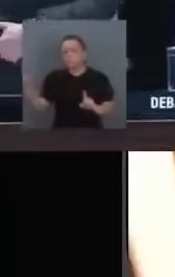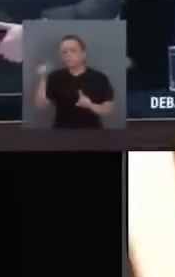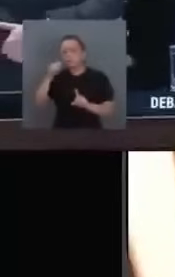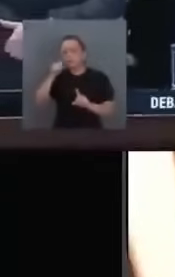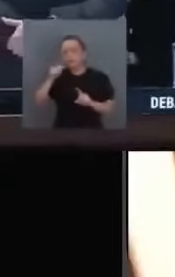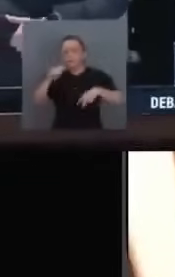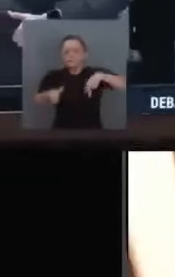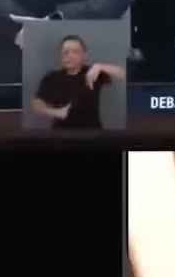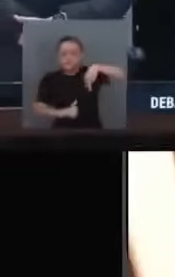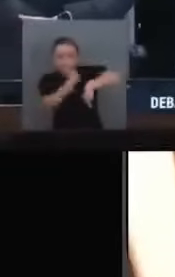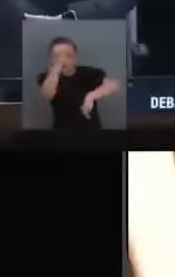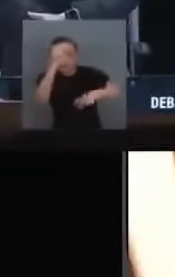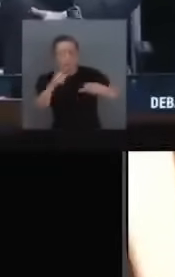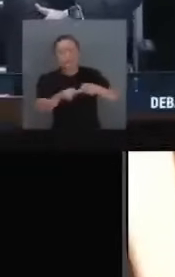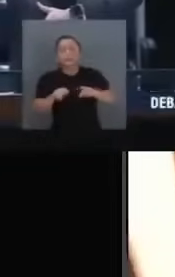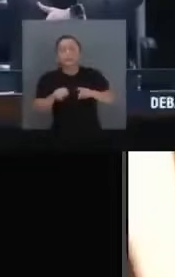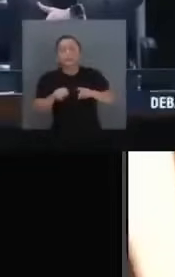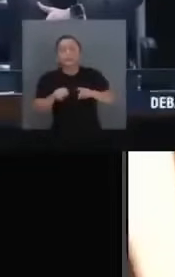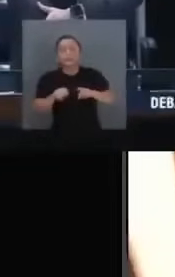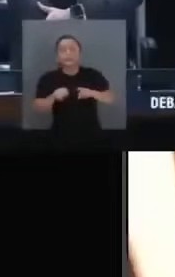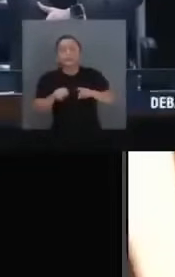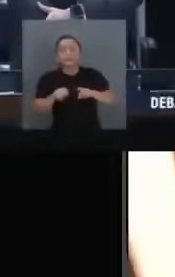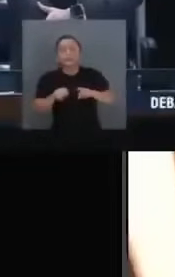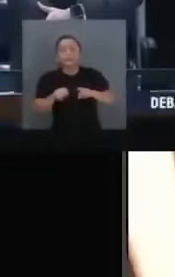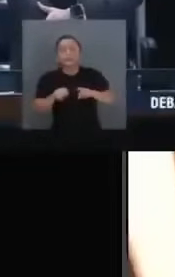e aos bebês indefesos.